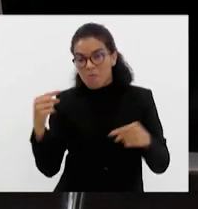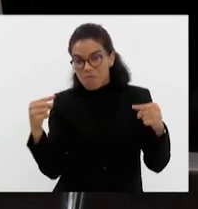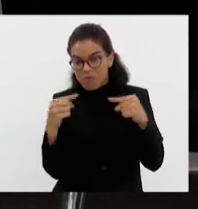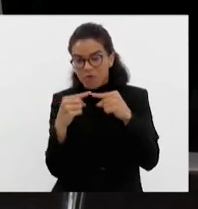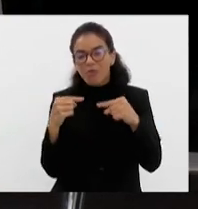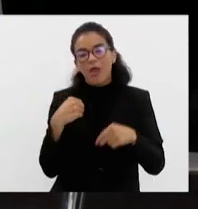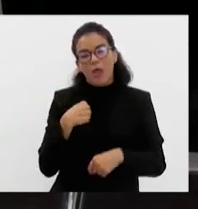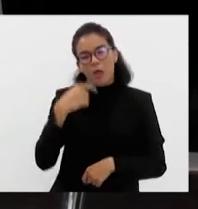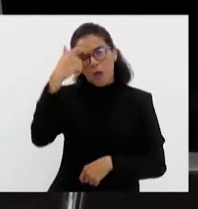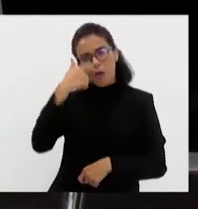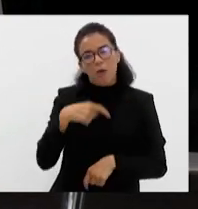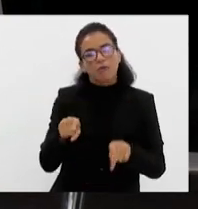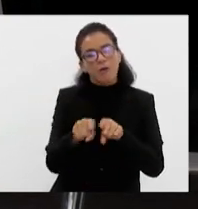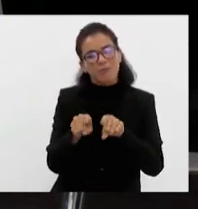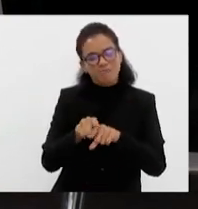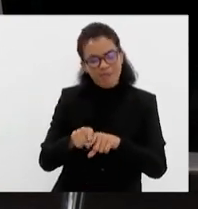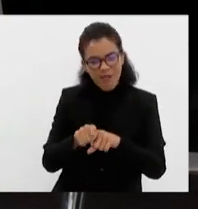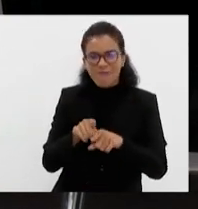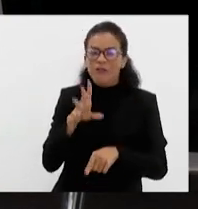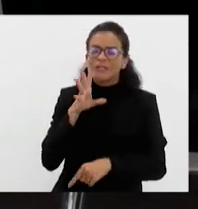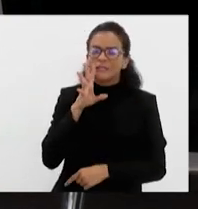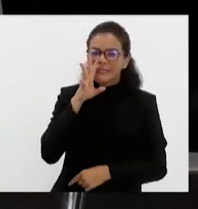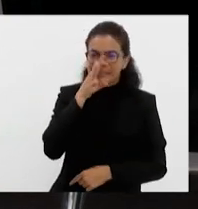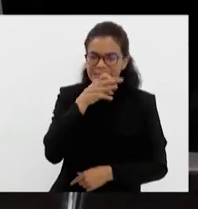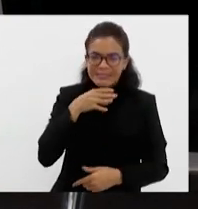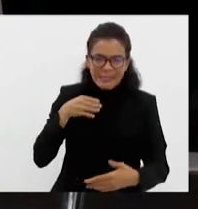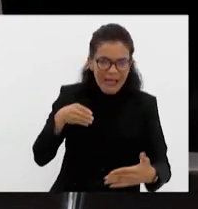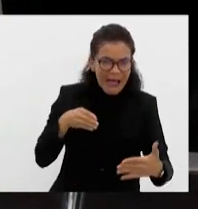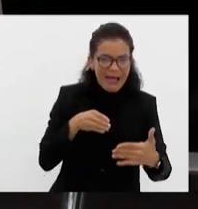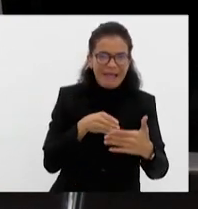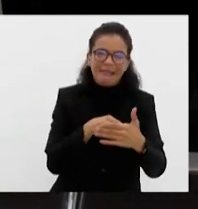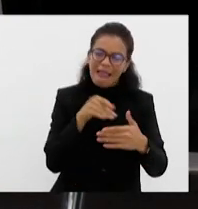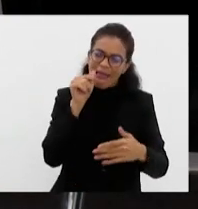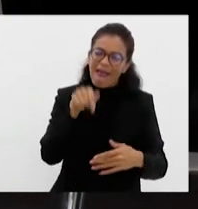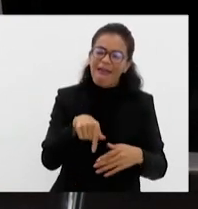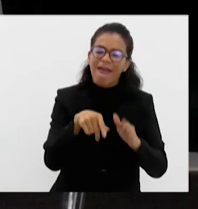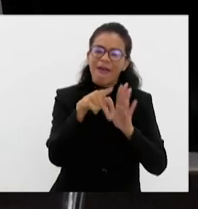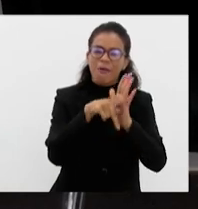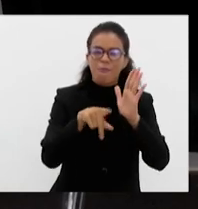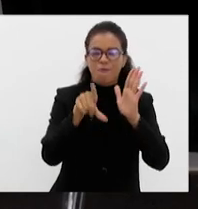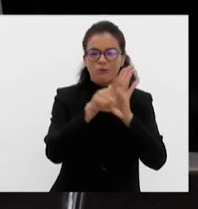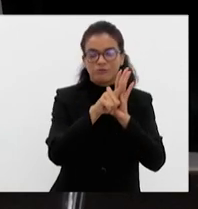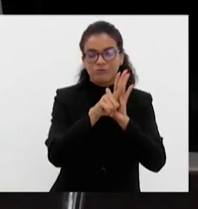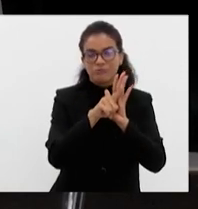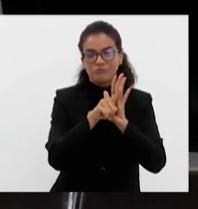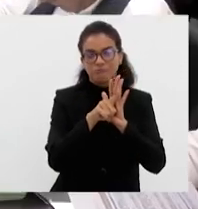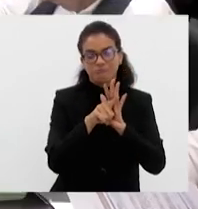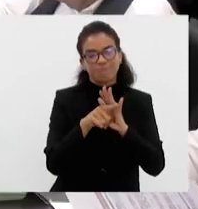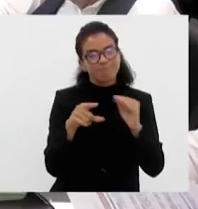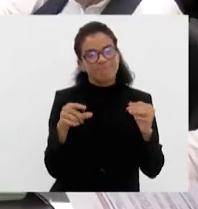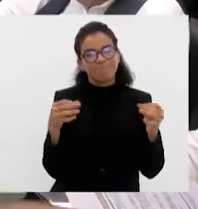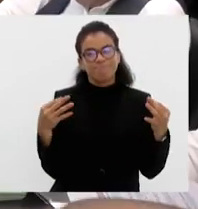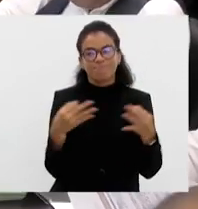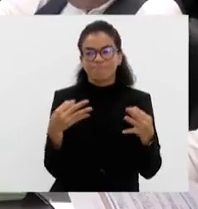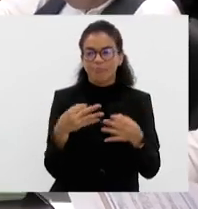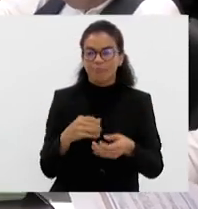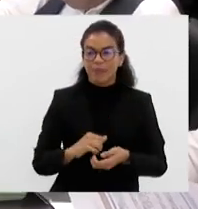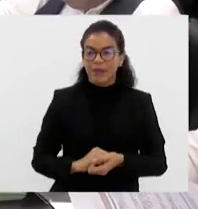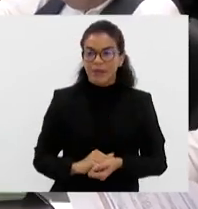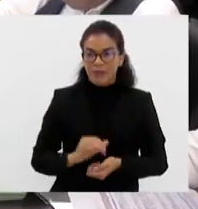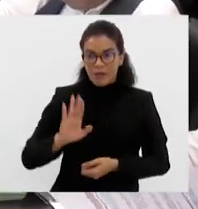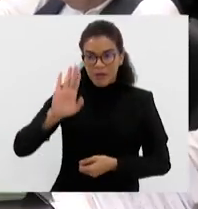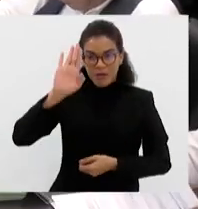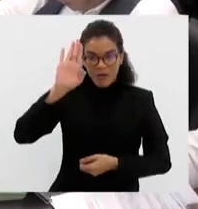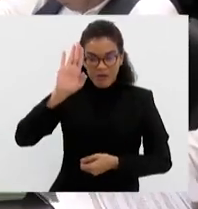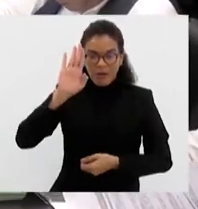também vou sustentar até o último minuto que ele é um projeto correto. Presidente, deputada Verônica, Vossa Excelência me